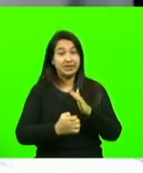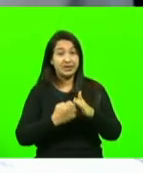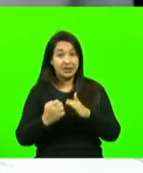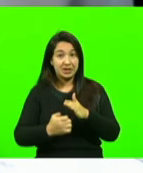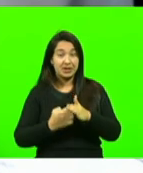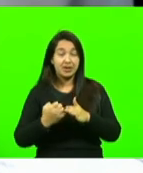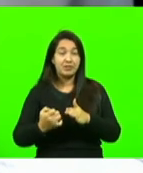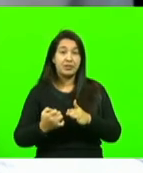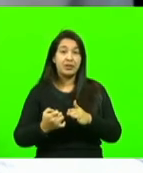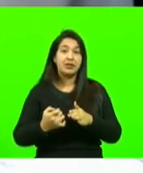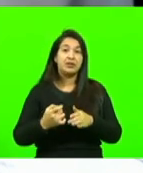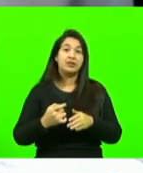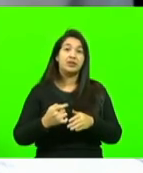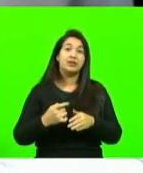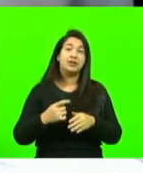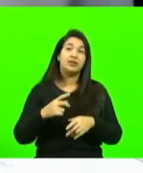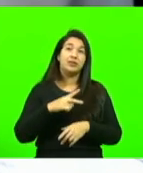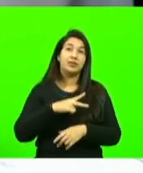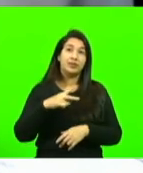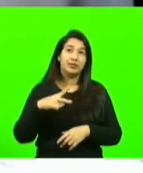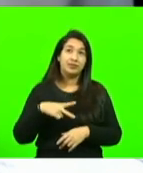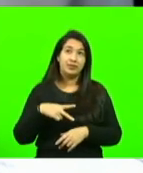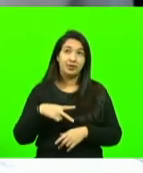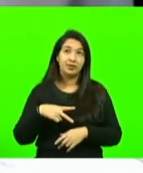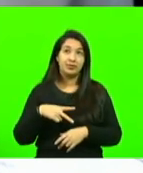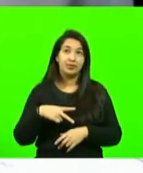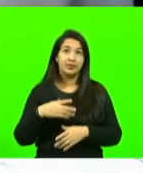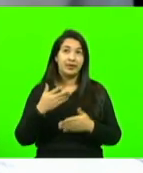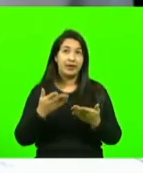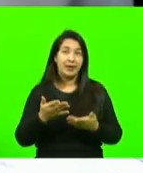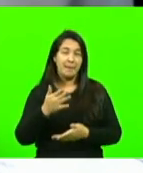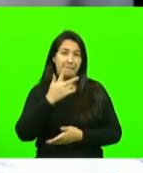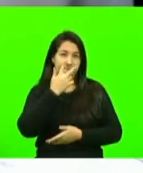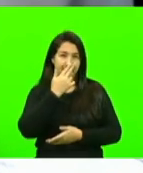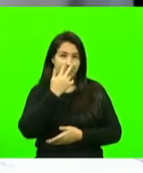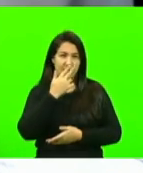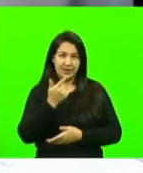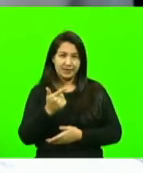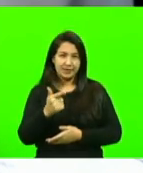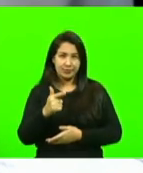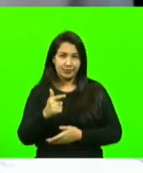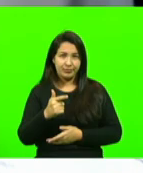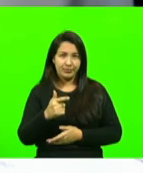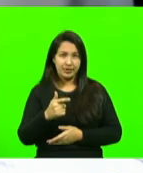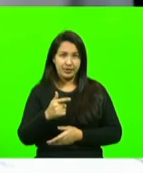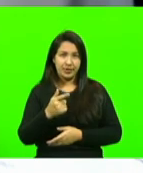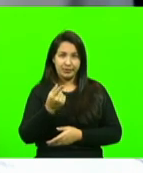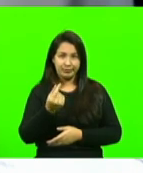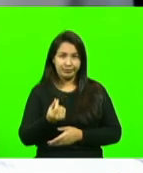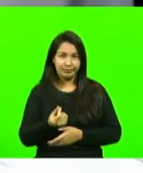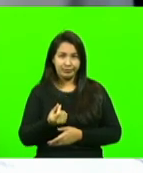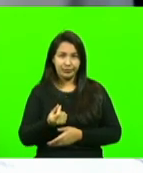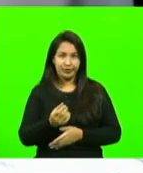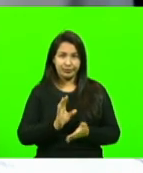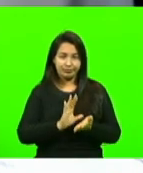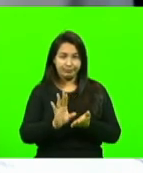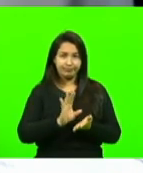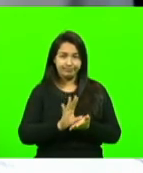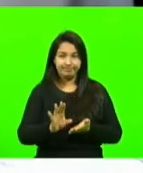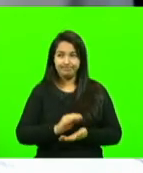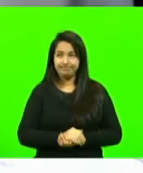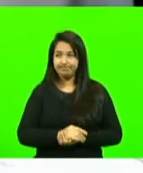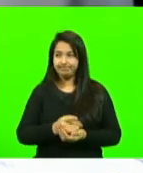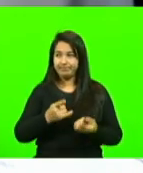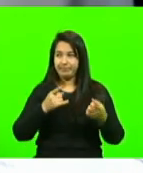do serviço público sobre a lógica de sem fins lucrativos estão na prática essa descrição também ataca o poder EA